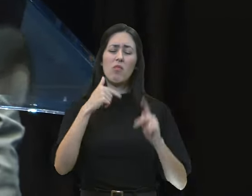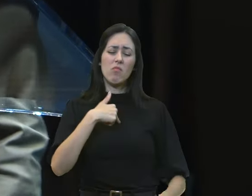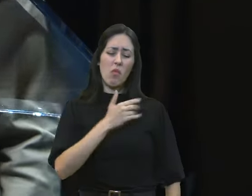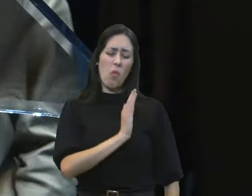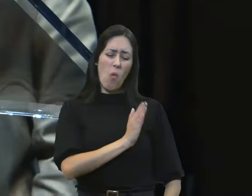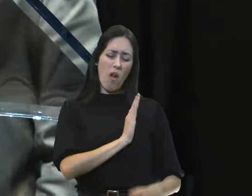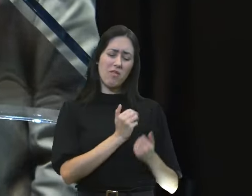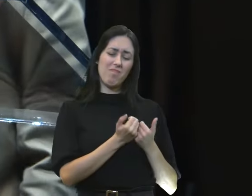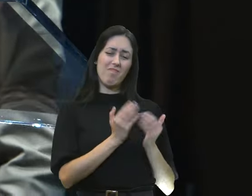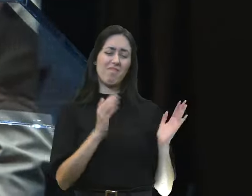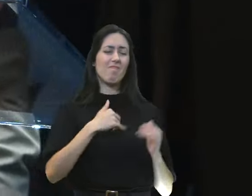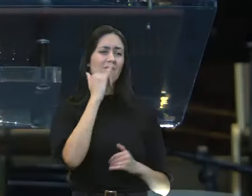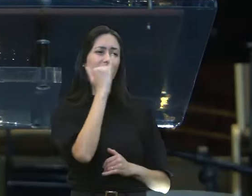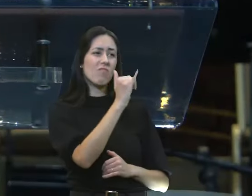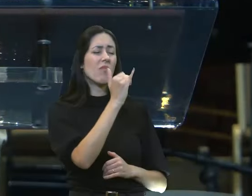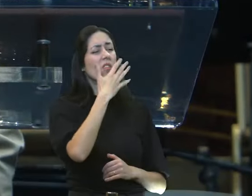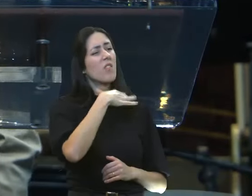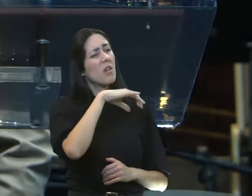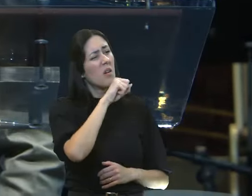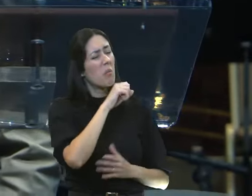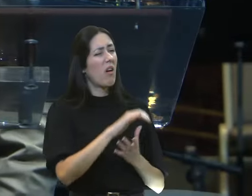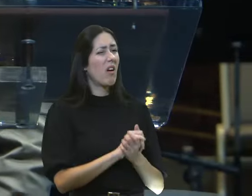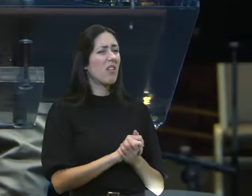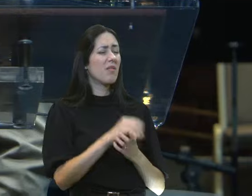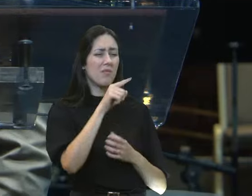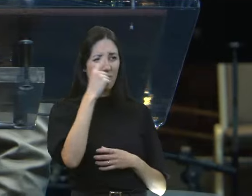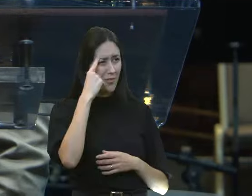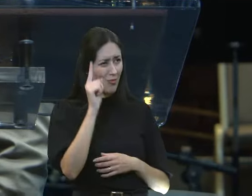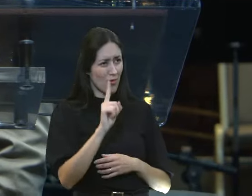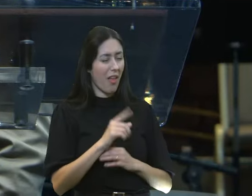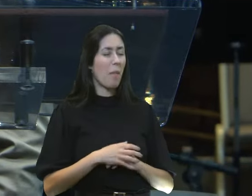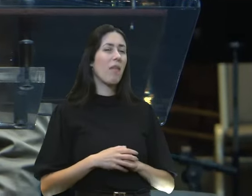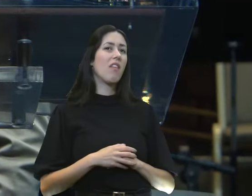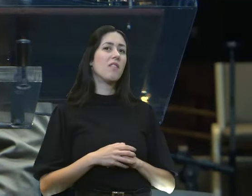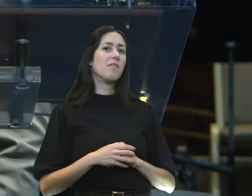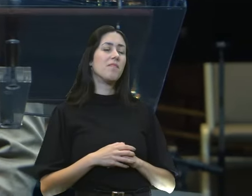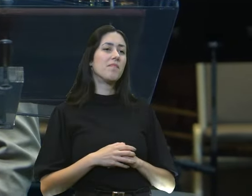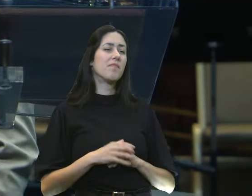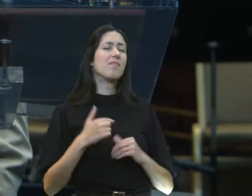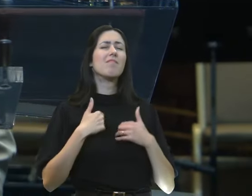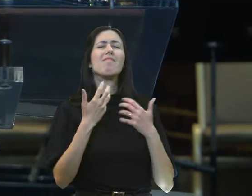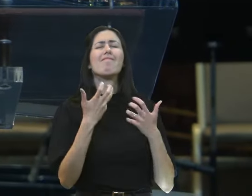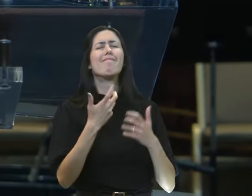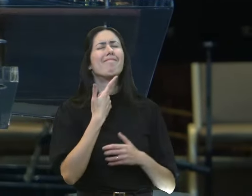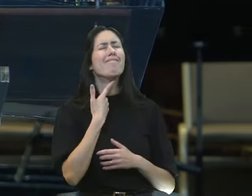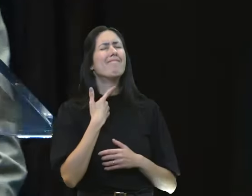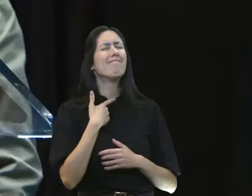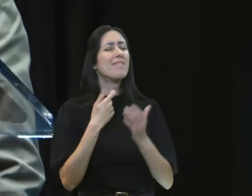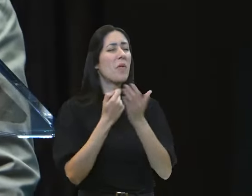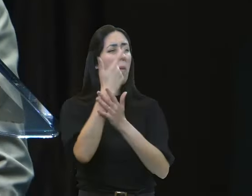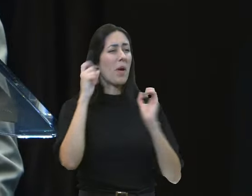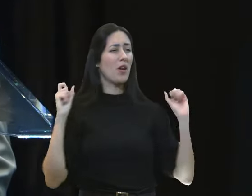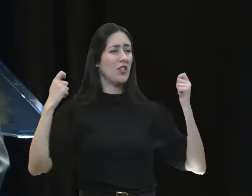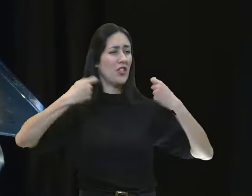meu pai. Falei, pai, você não sabe? Olha só, eu estou louco para comprar uma